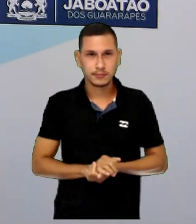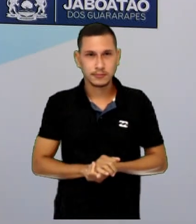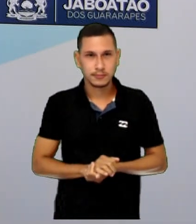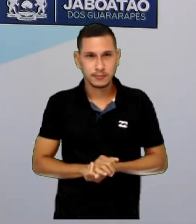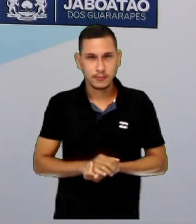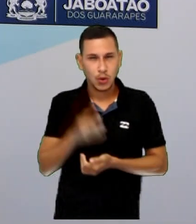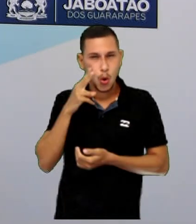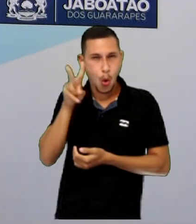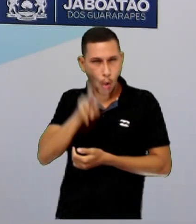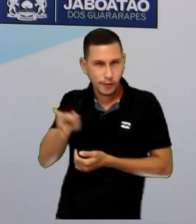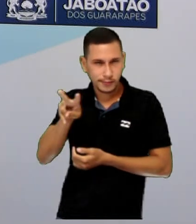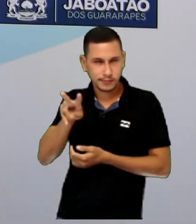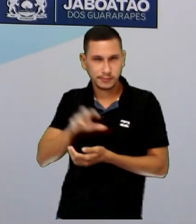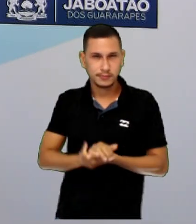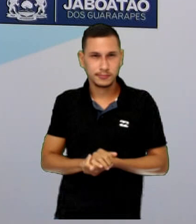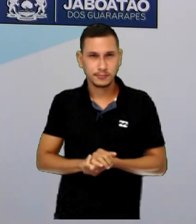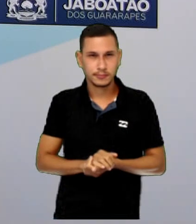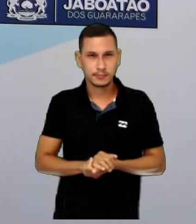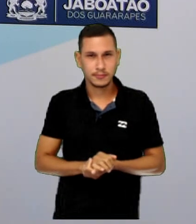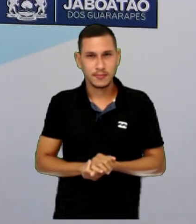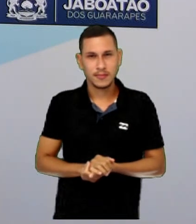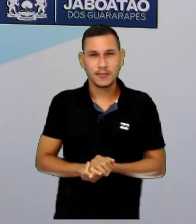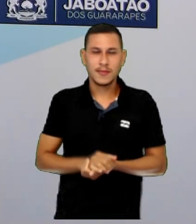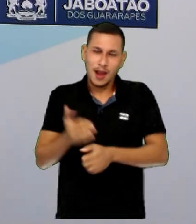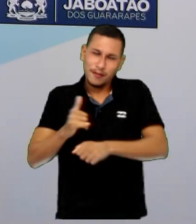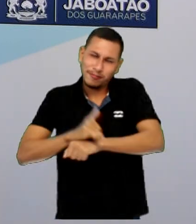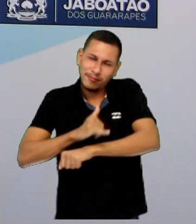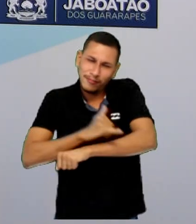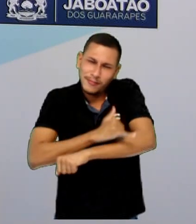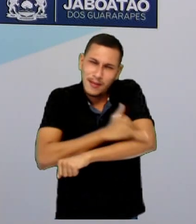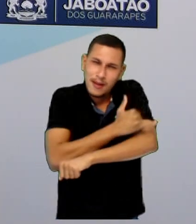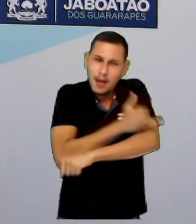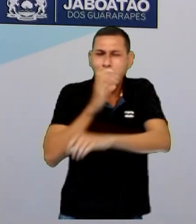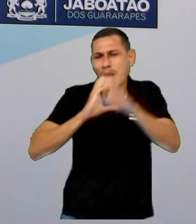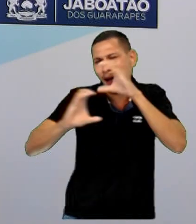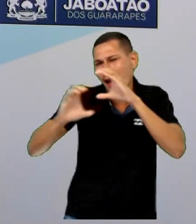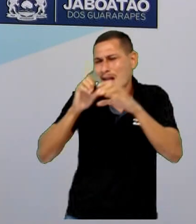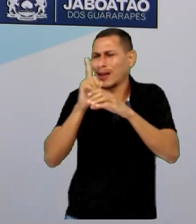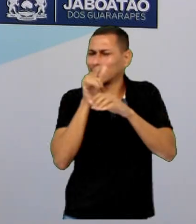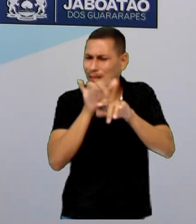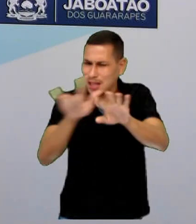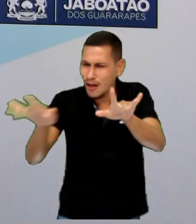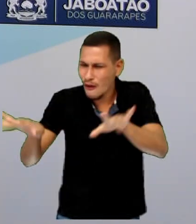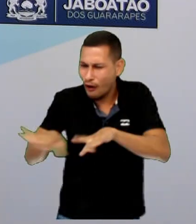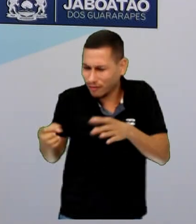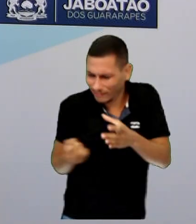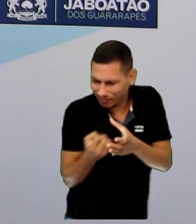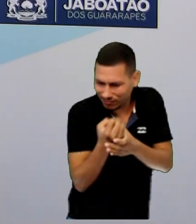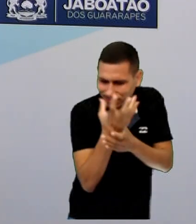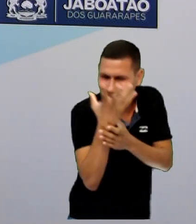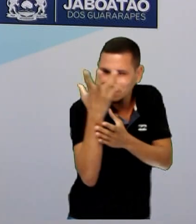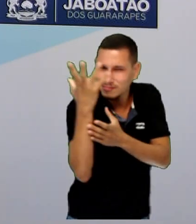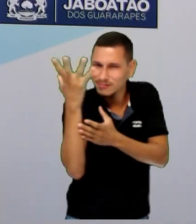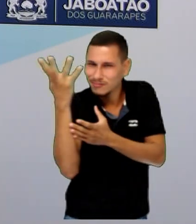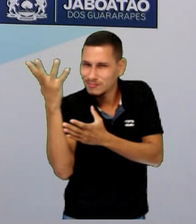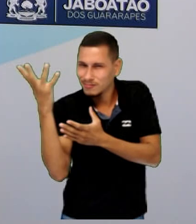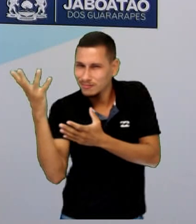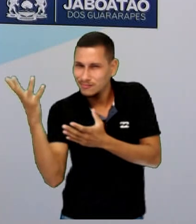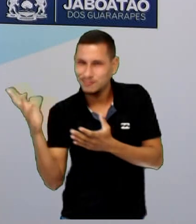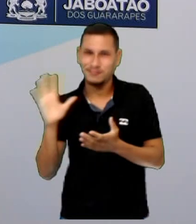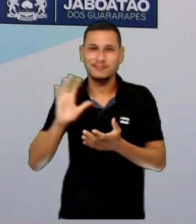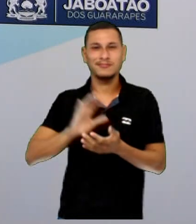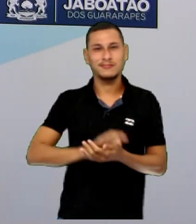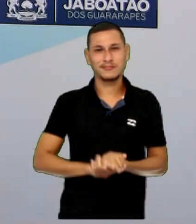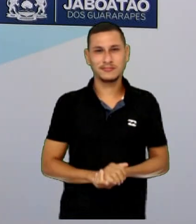que o sapo canta na lagoa, numa toada improvisada em